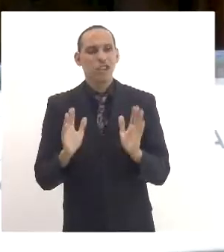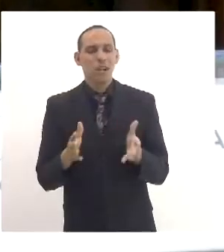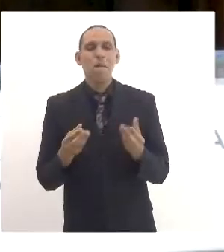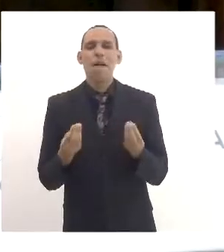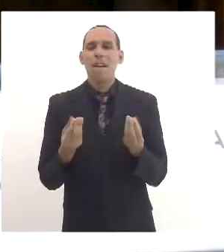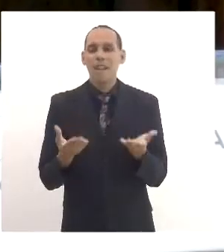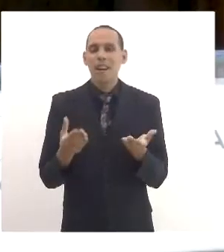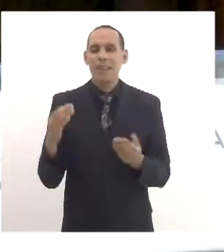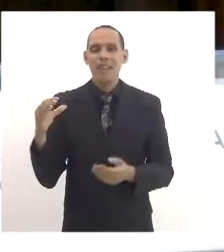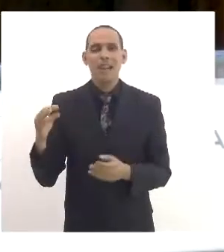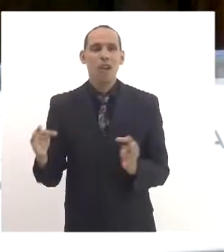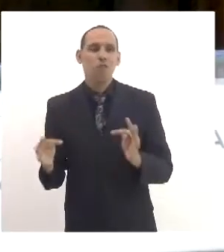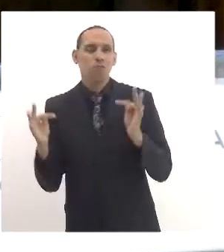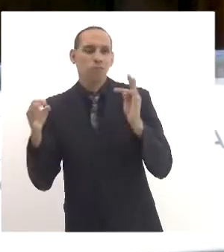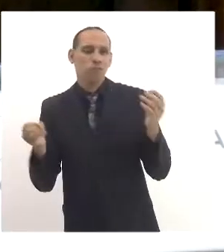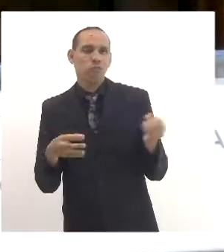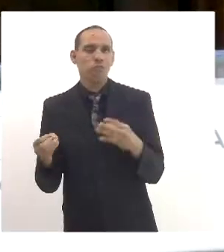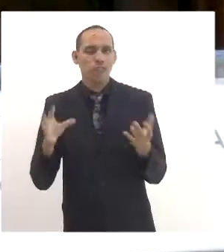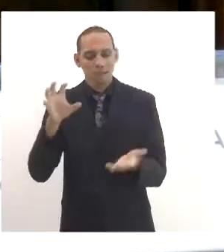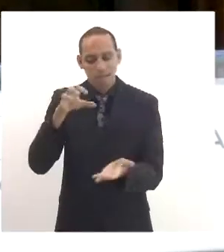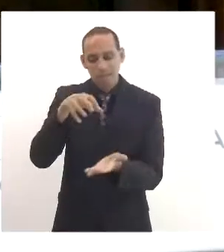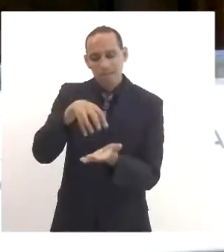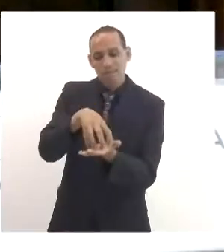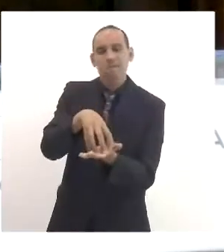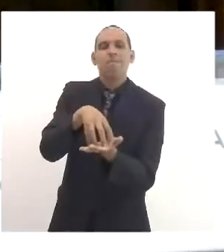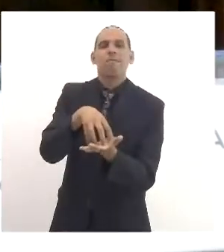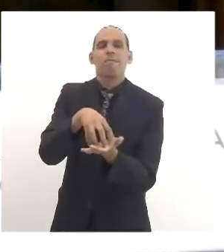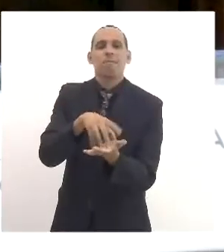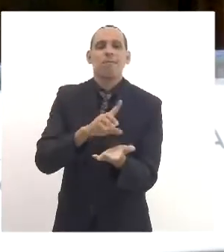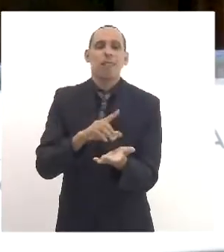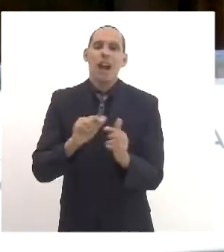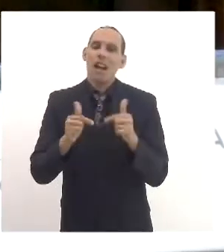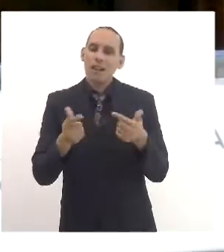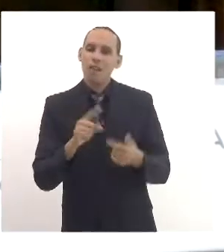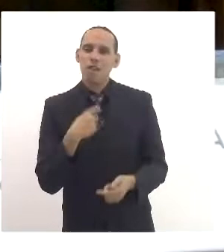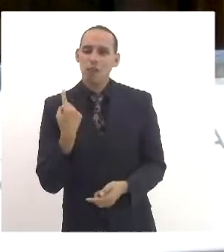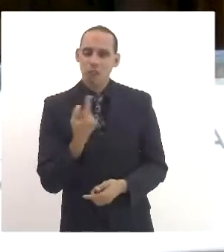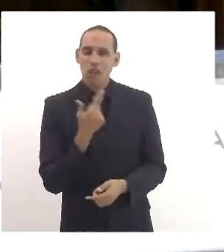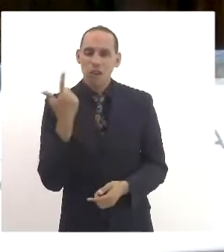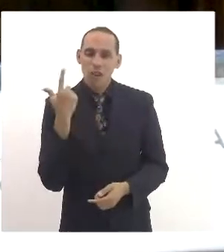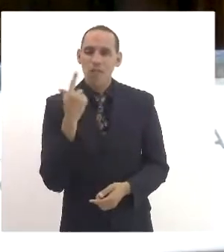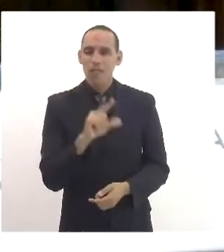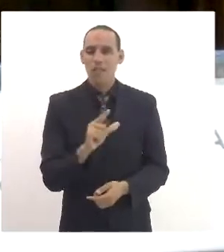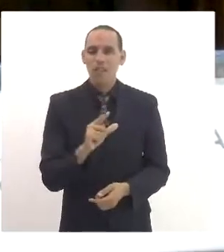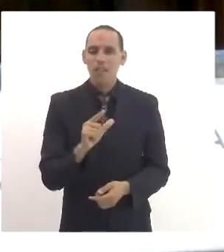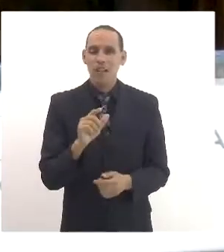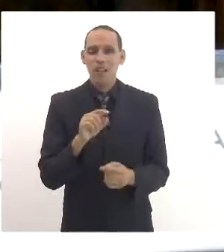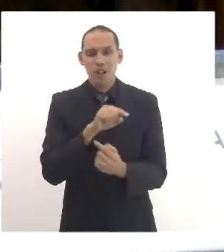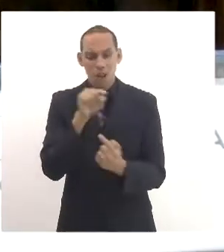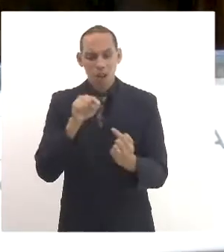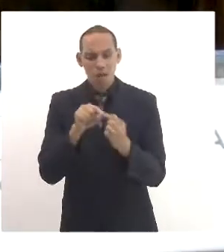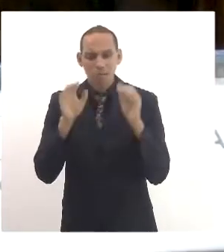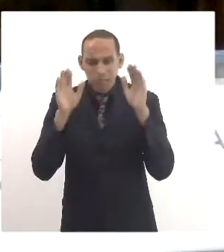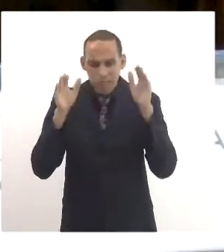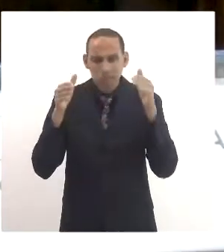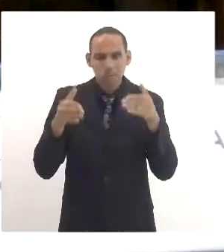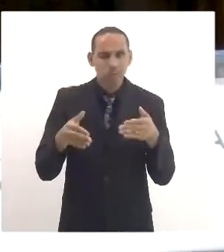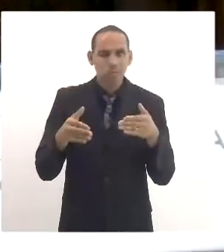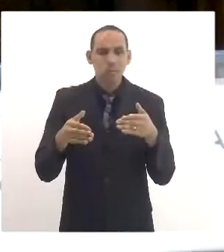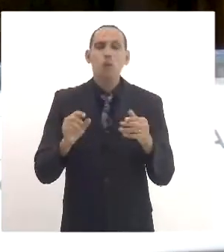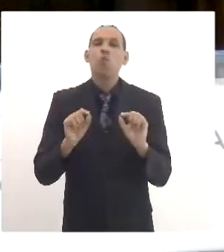e inovação esteja no centro das nossas ações com vistas aos objetivos do